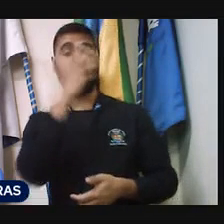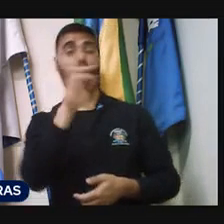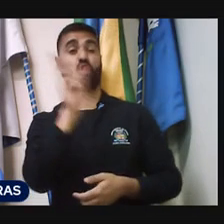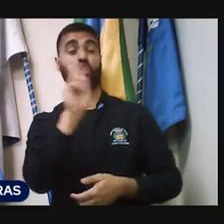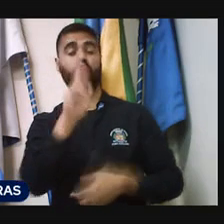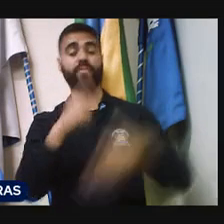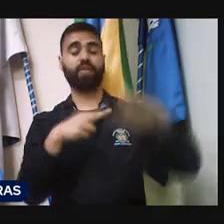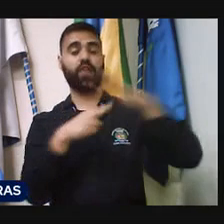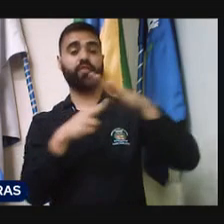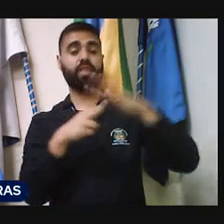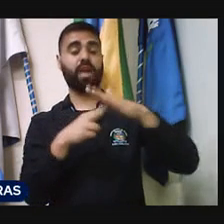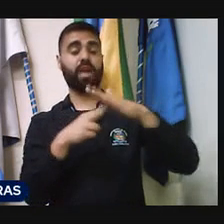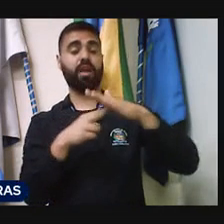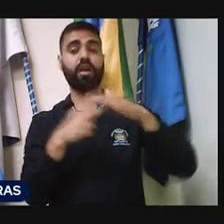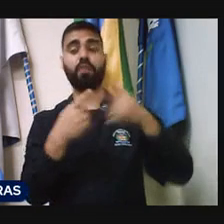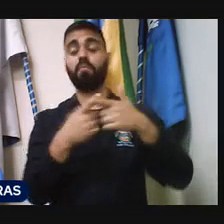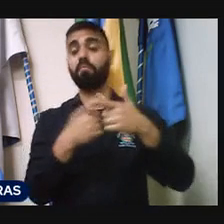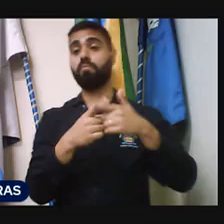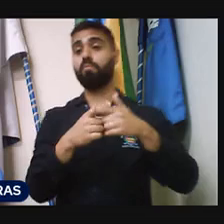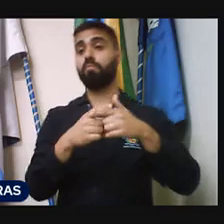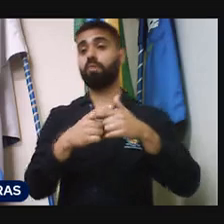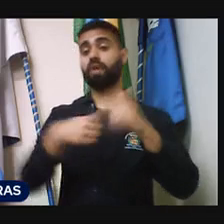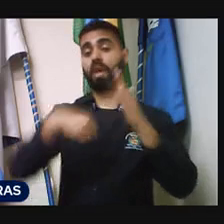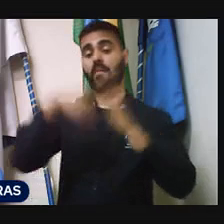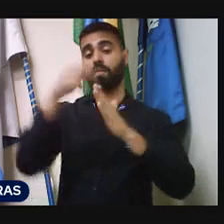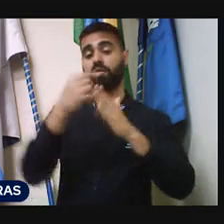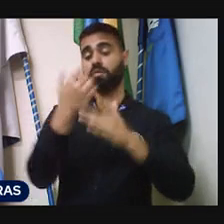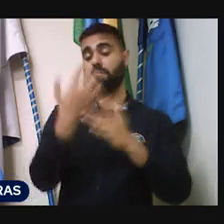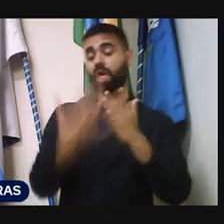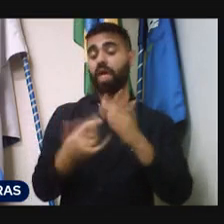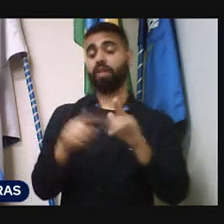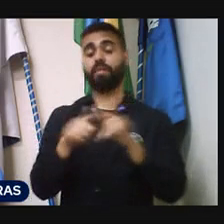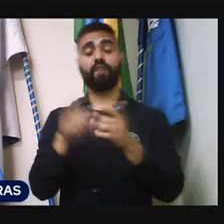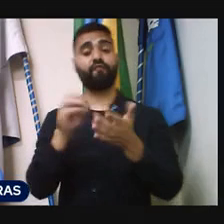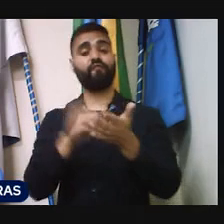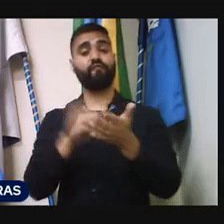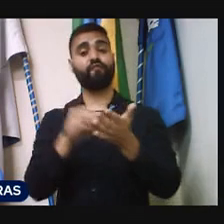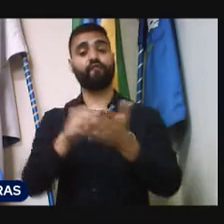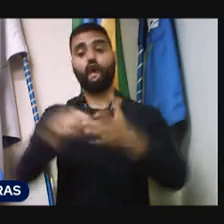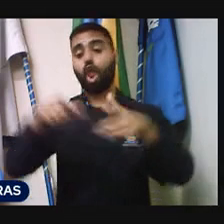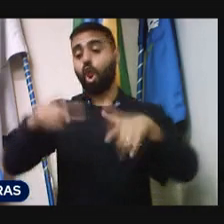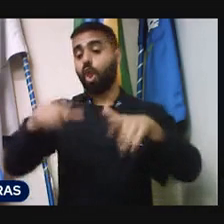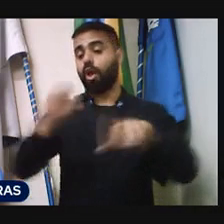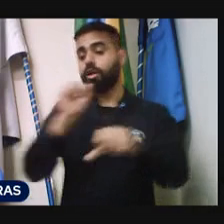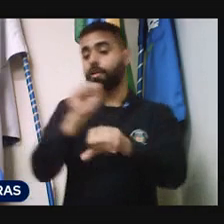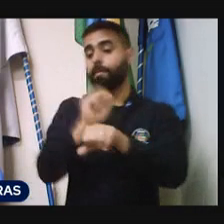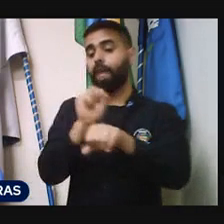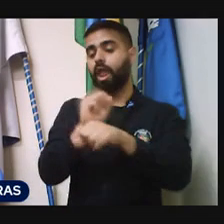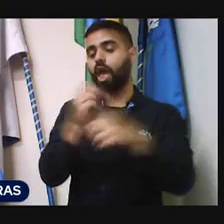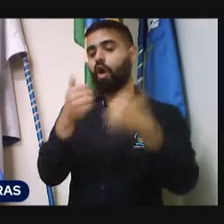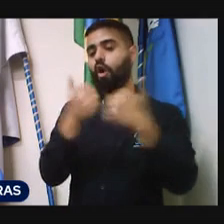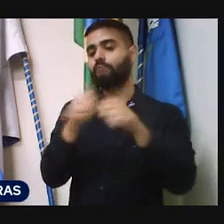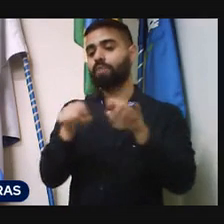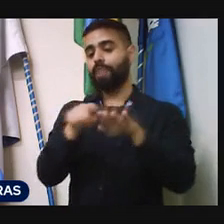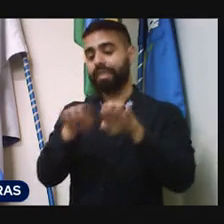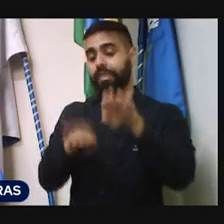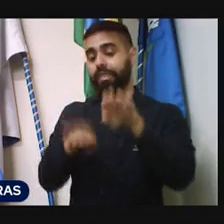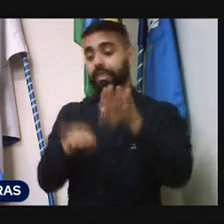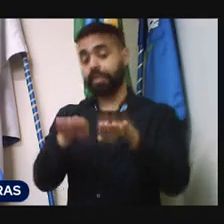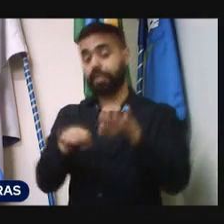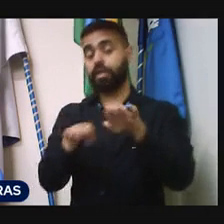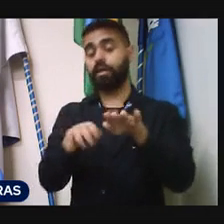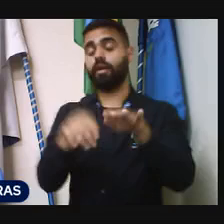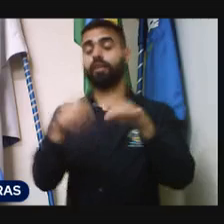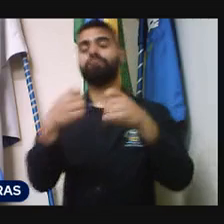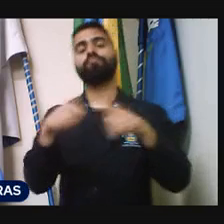porque a pintura está descascando como também falta sinalização para os estacionamentos de ônibus e as calças o que é necessário